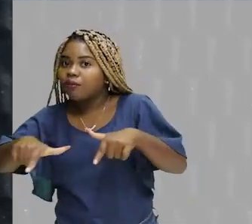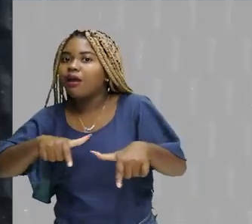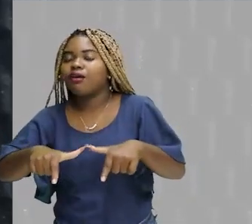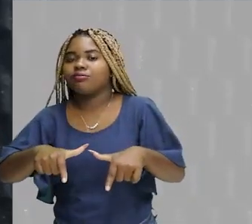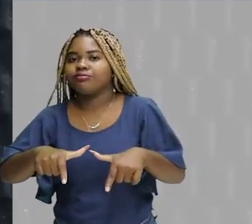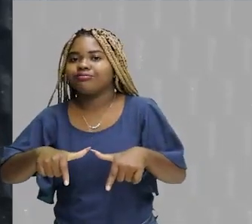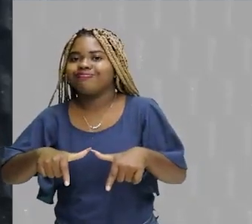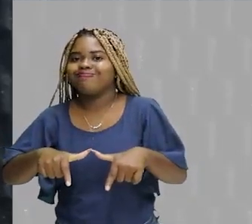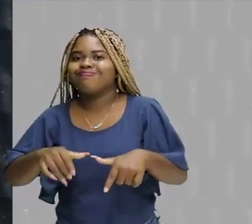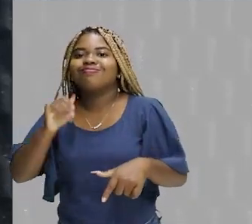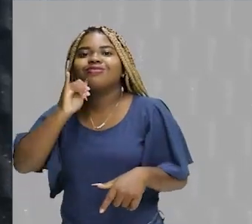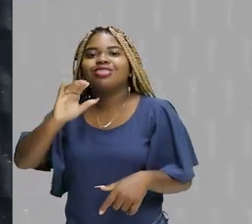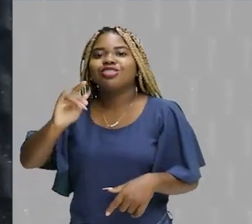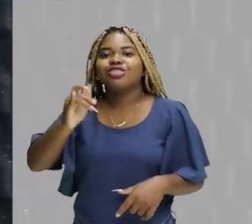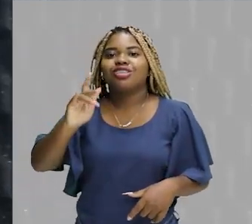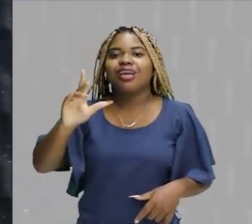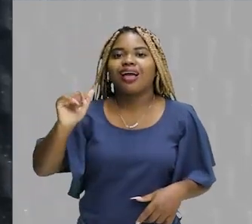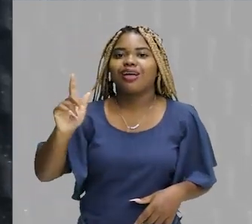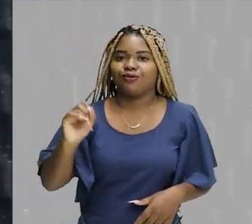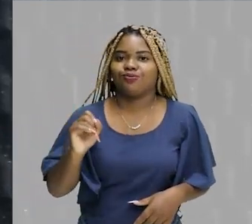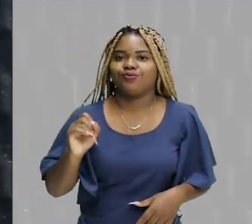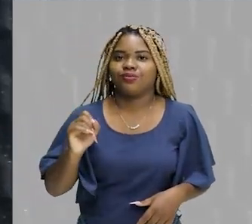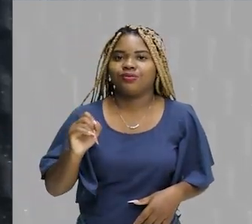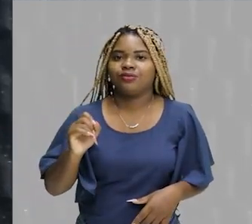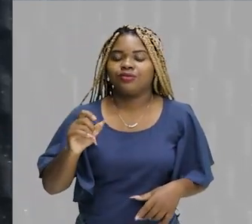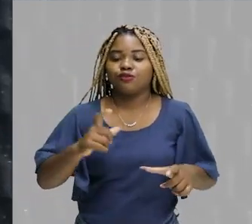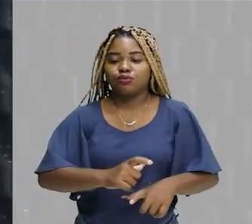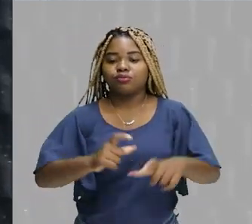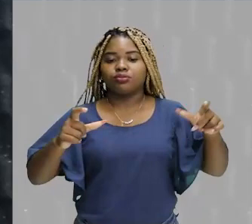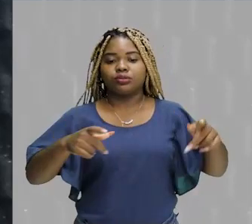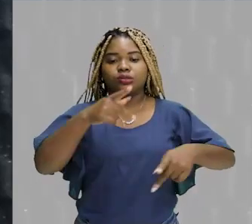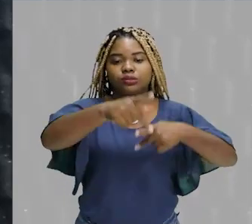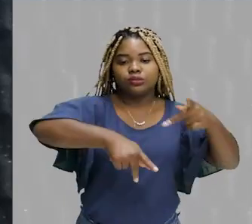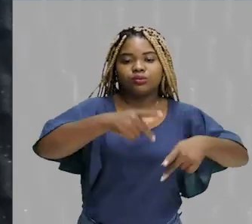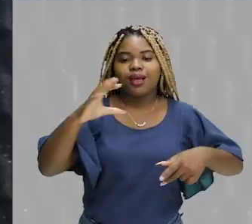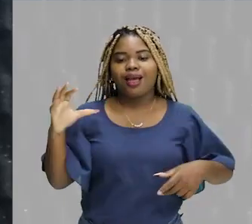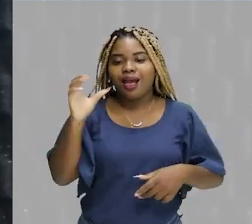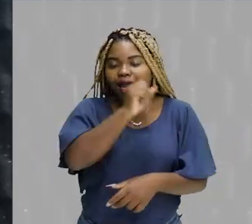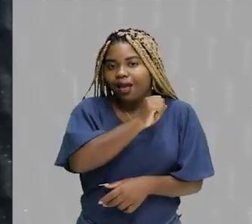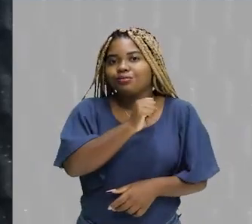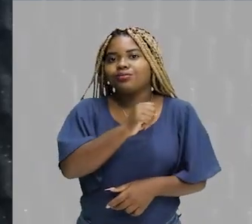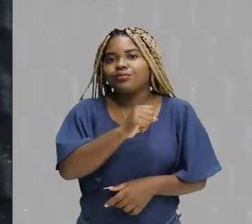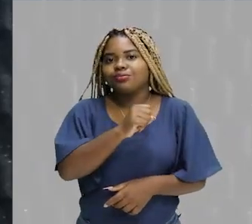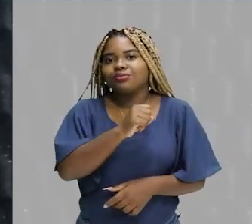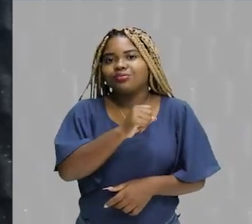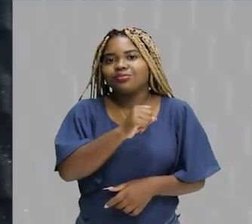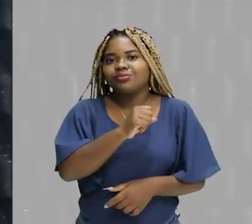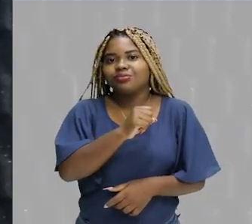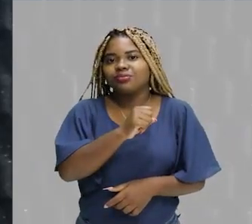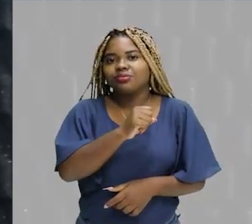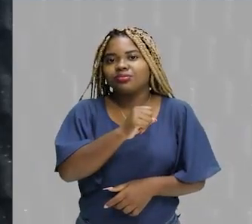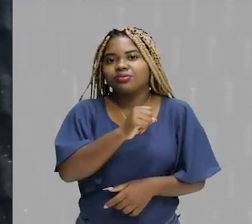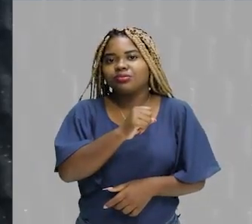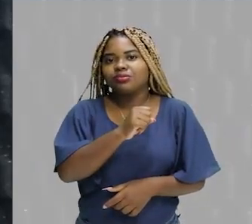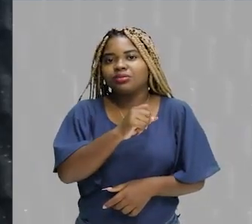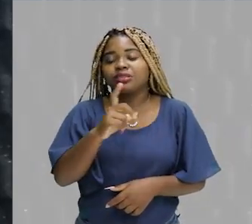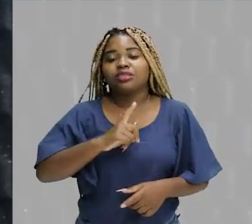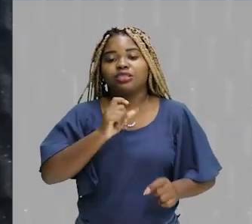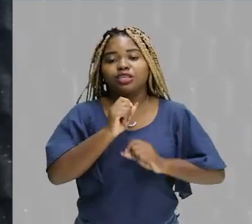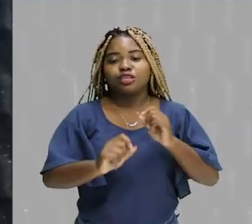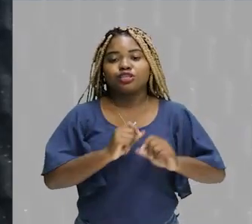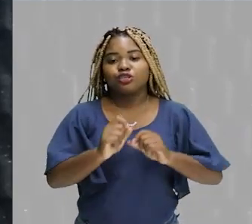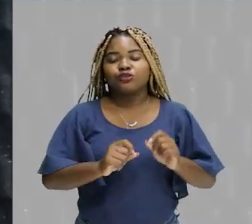um crescimento populacional muito rápido, muito acelerado, o que vai exigir, demandar um crescimento